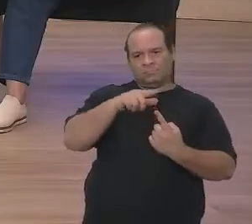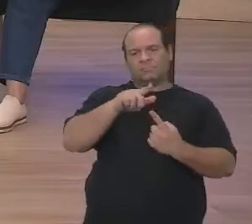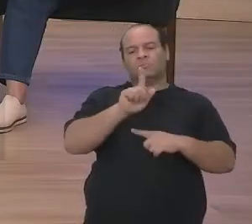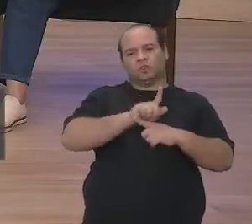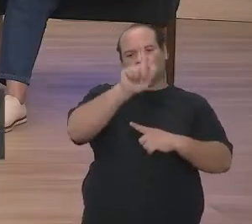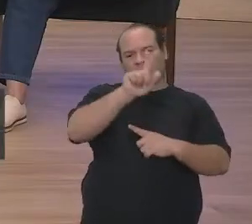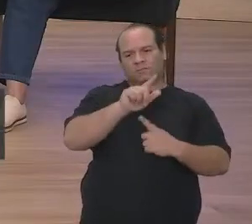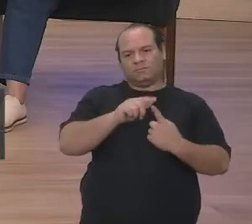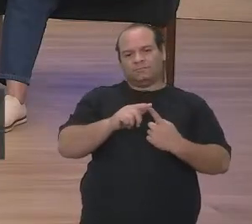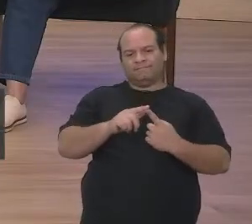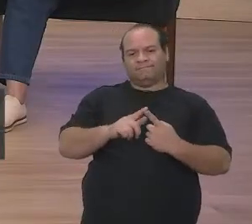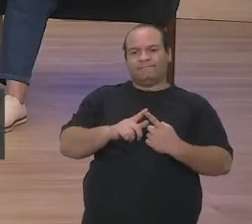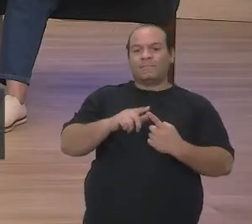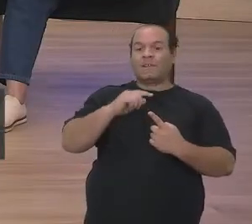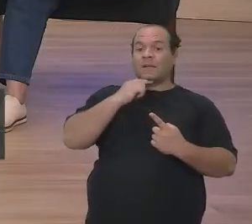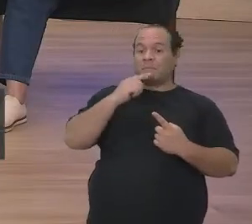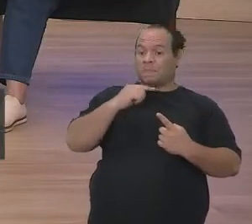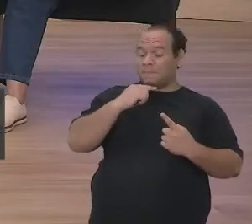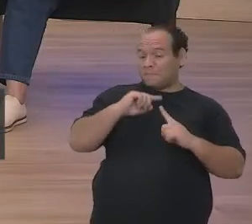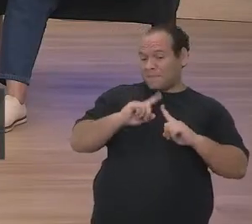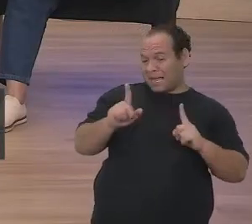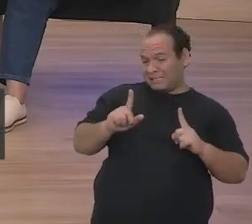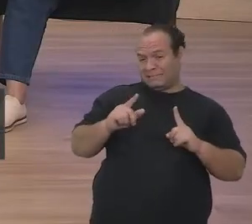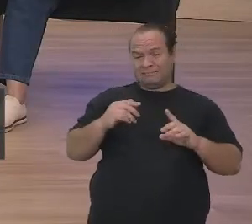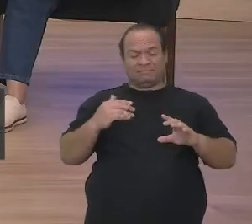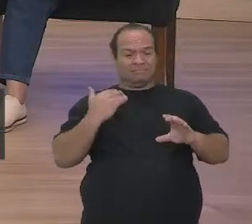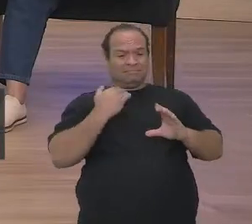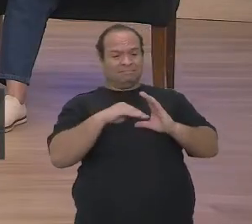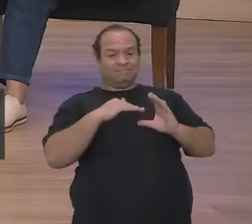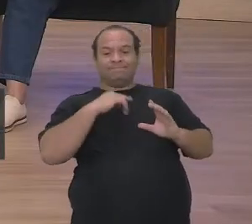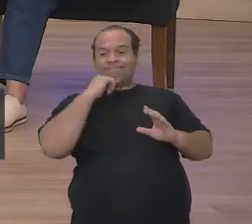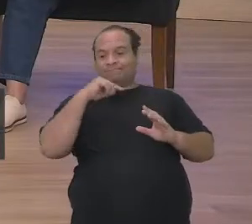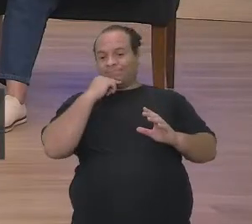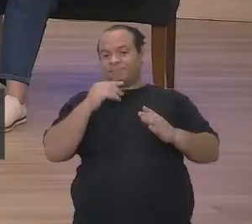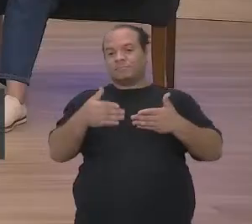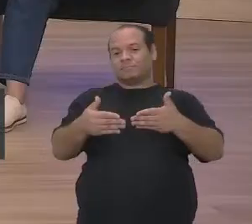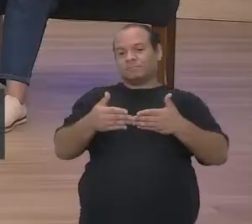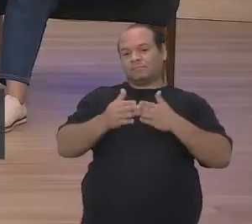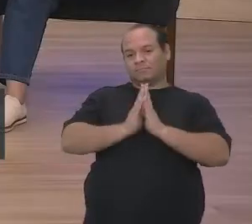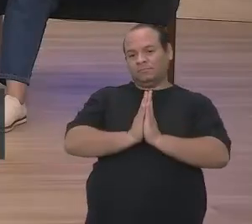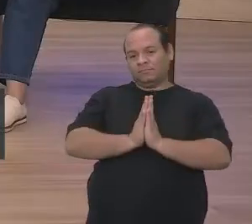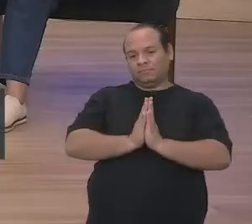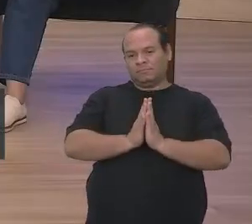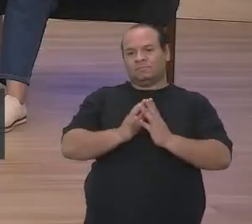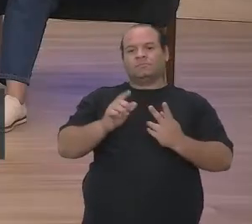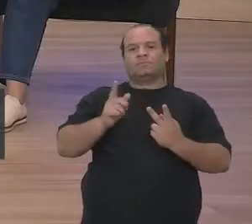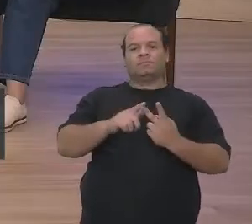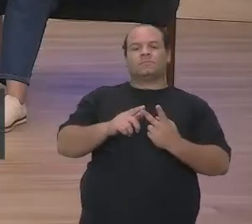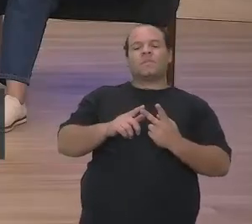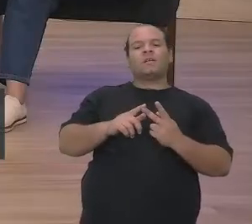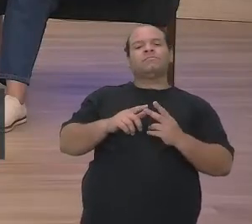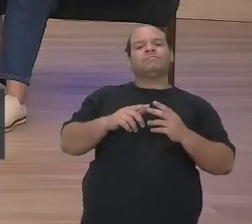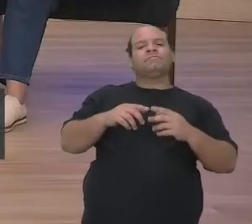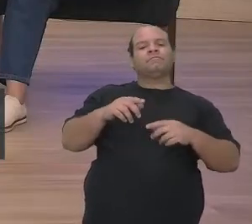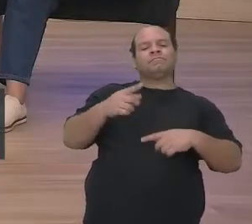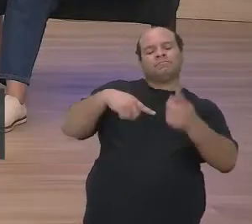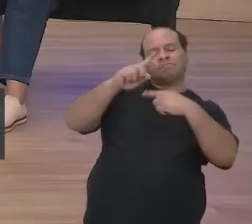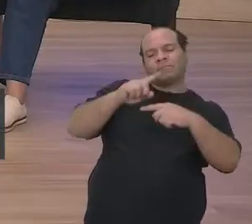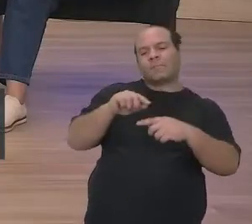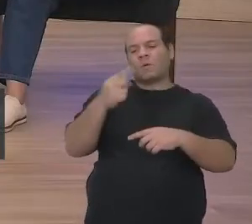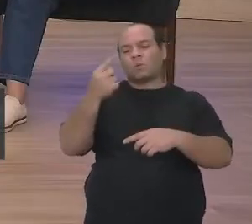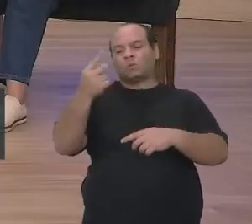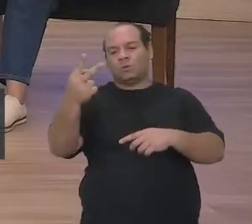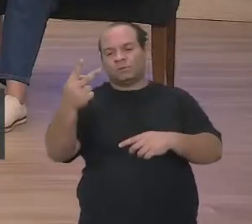gestão, só que não dá para abrir o chat lá. Então, eu estou pedindo para vocês se redirecionarem para o de desenvolvimento profissional 1 e